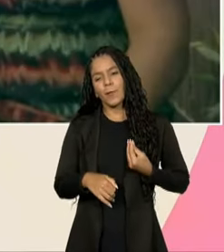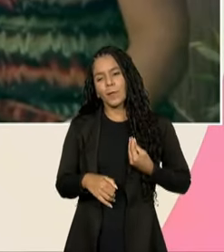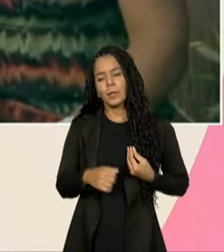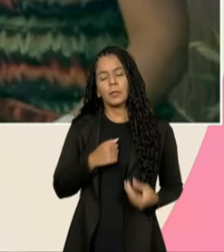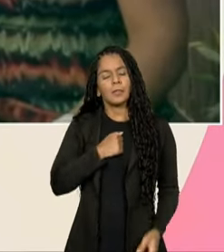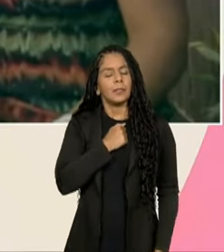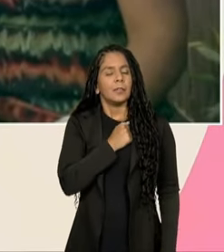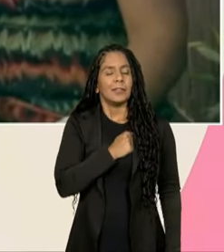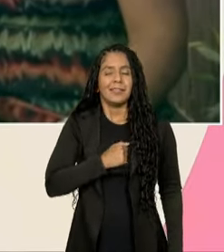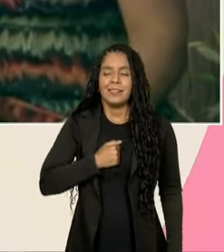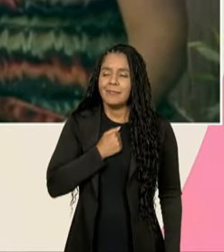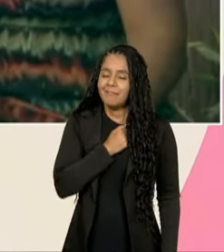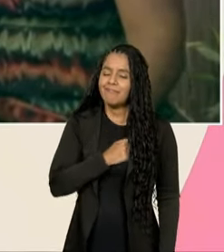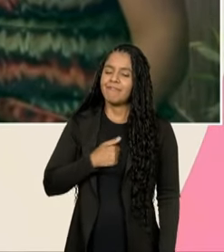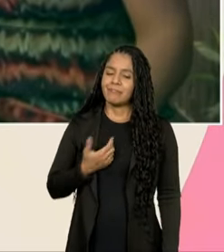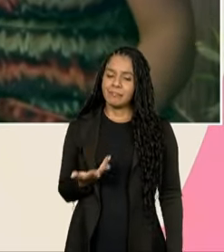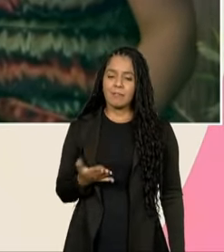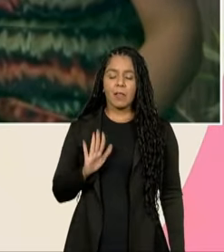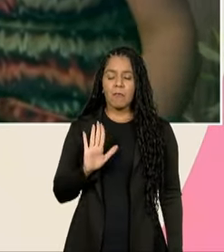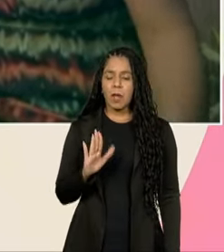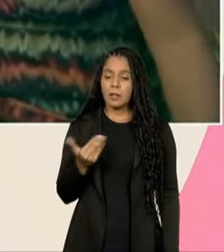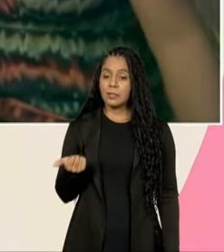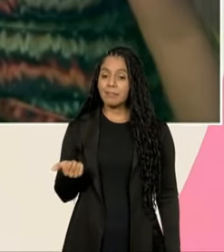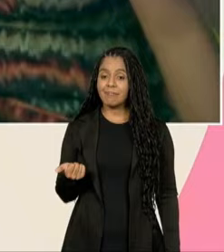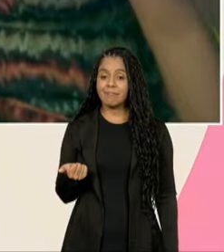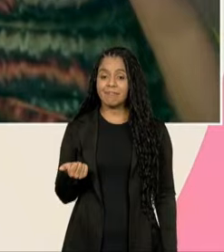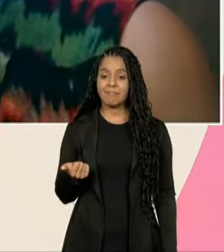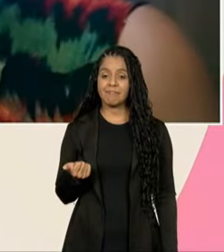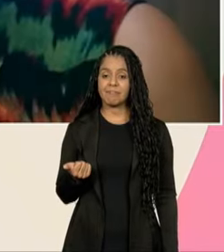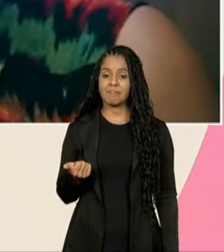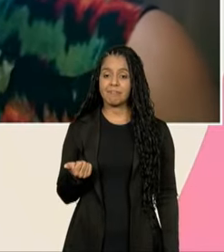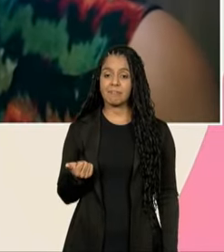saudade monstruosa. Mas